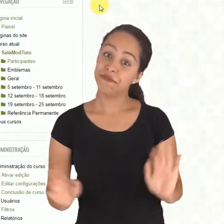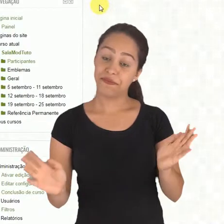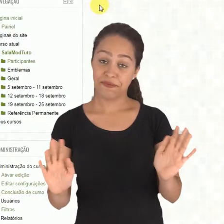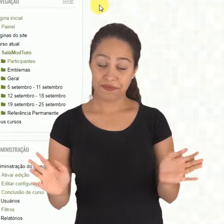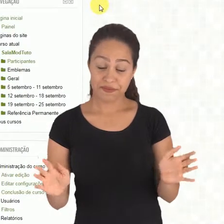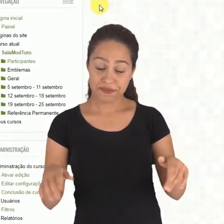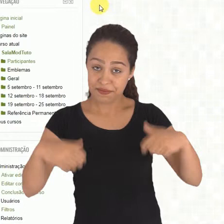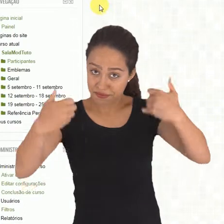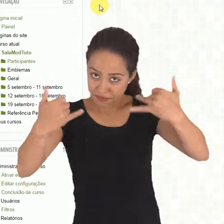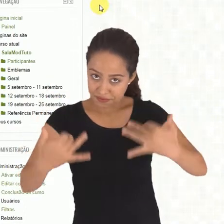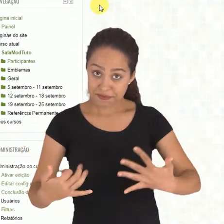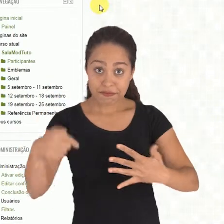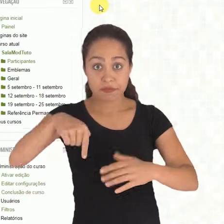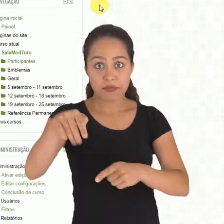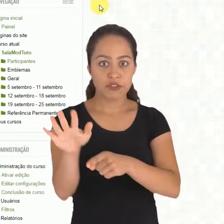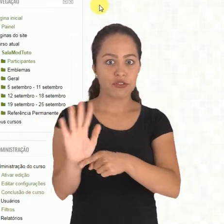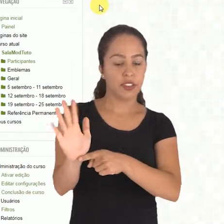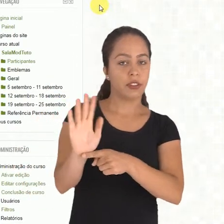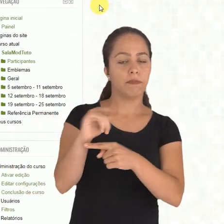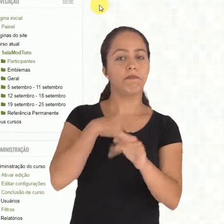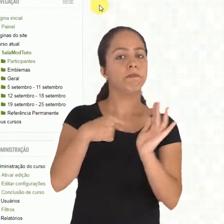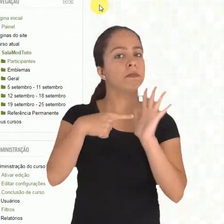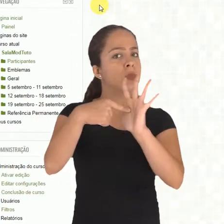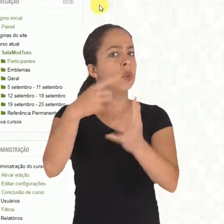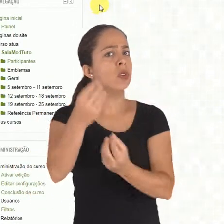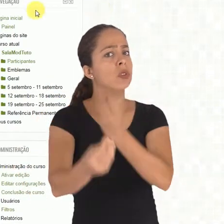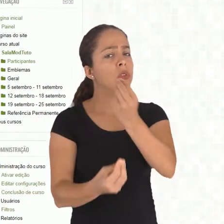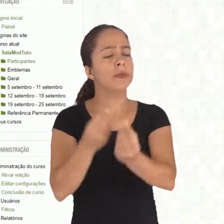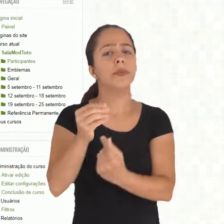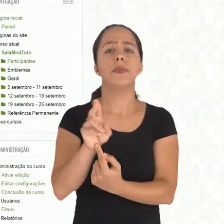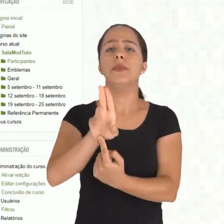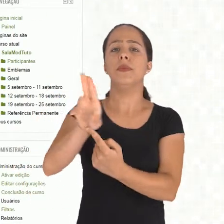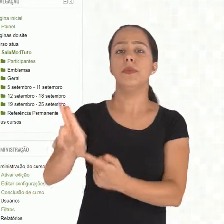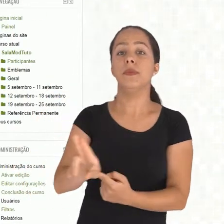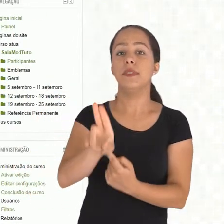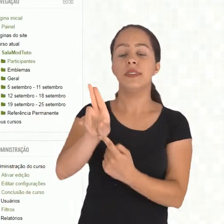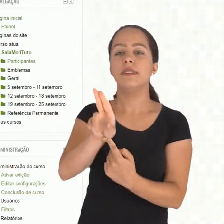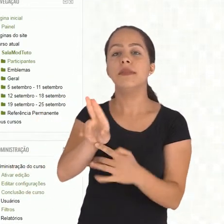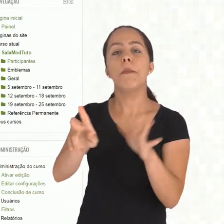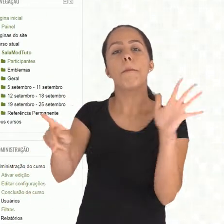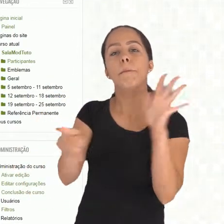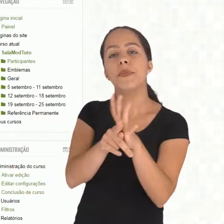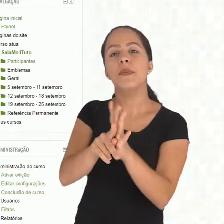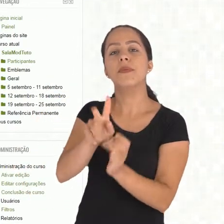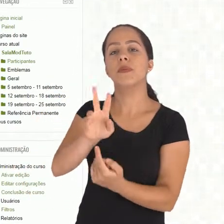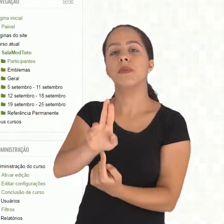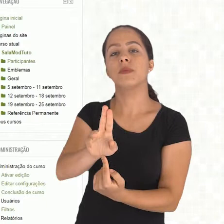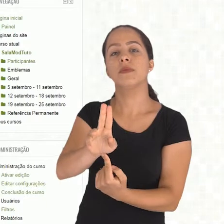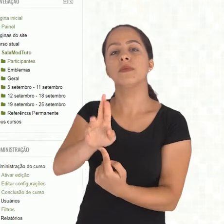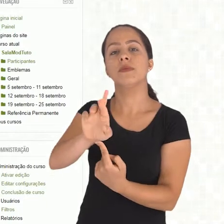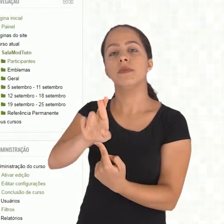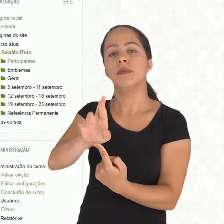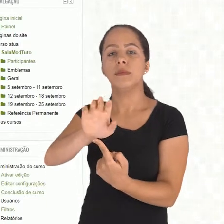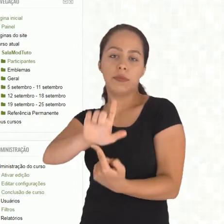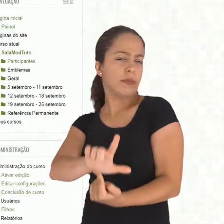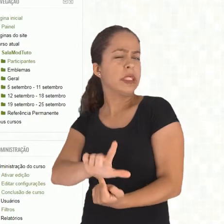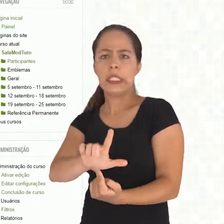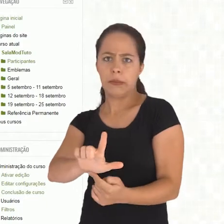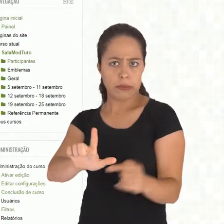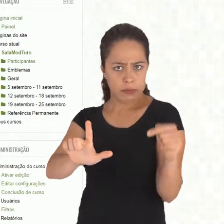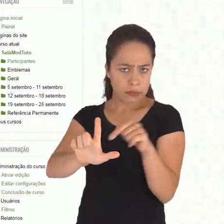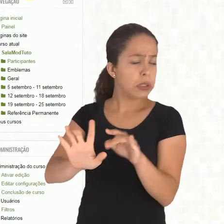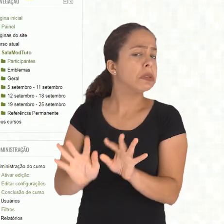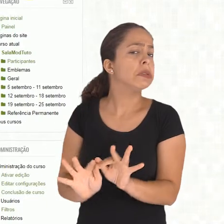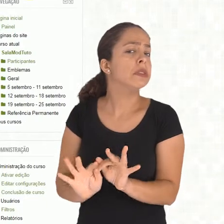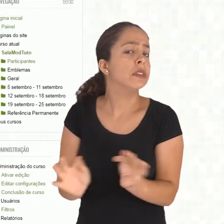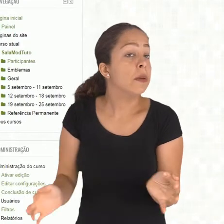Olá! Nesse vídeo eu quero mostrar para você como você utiliza o recurso de URL. É